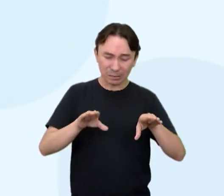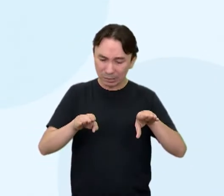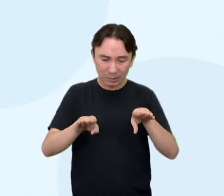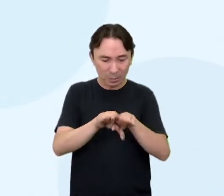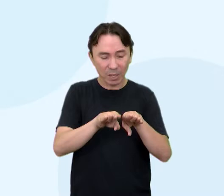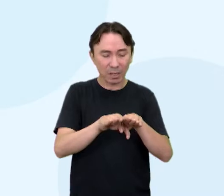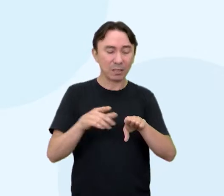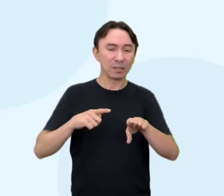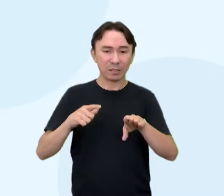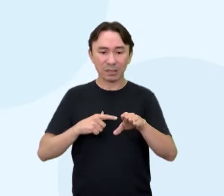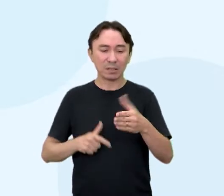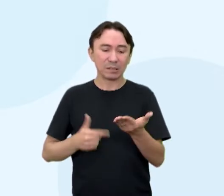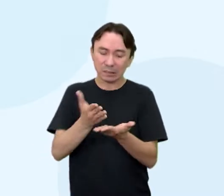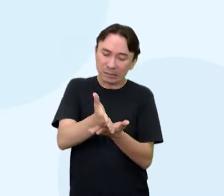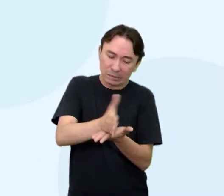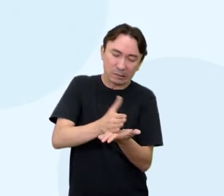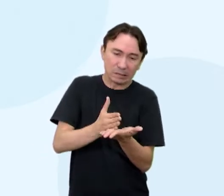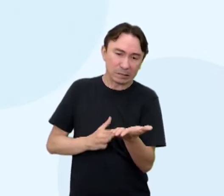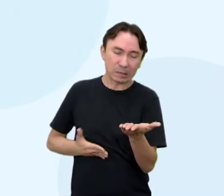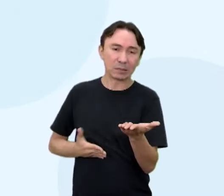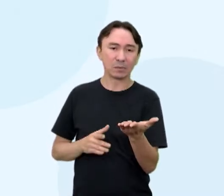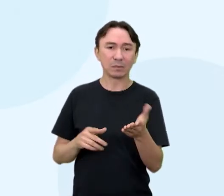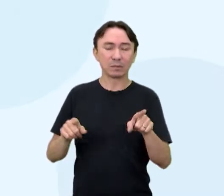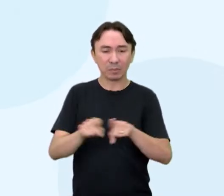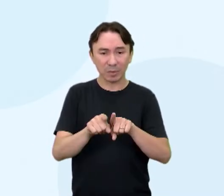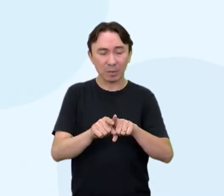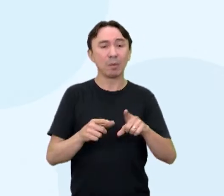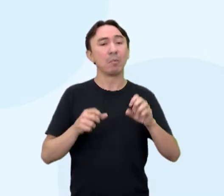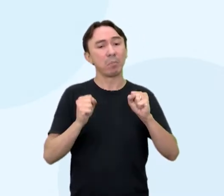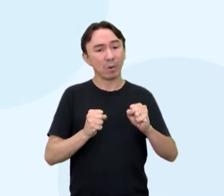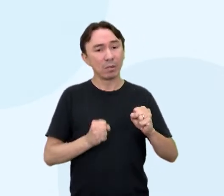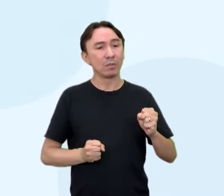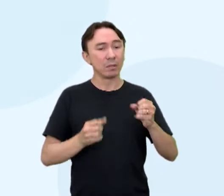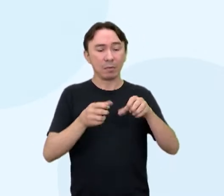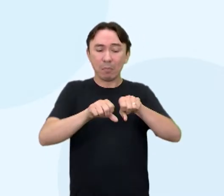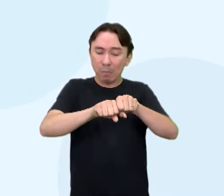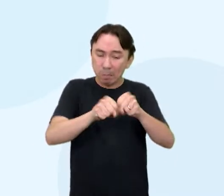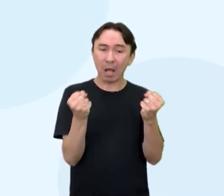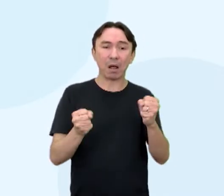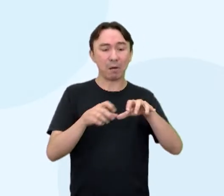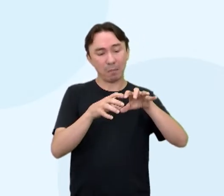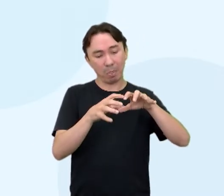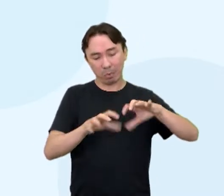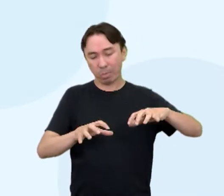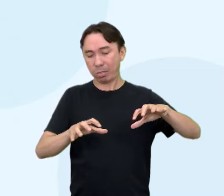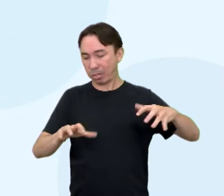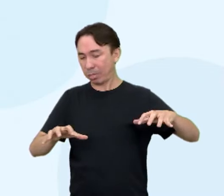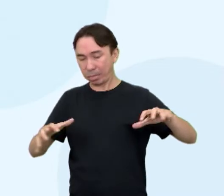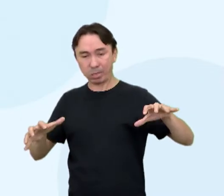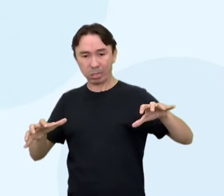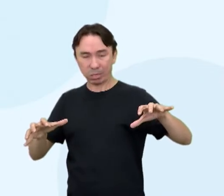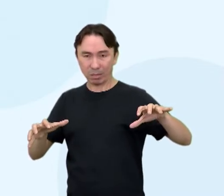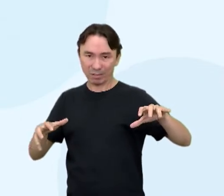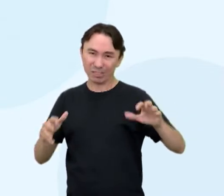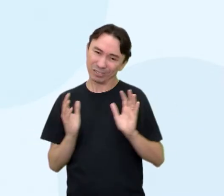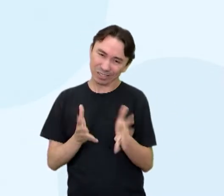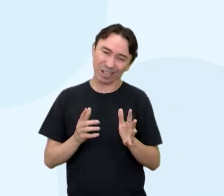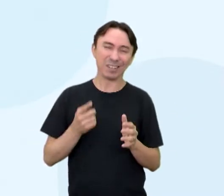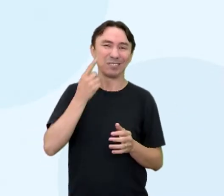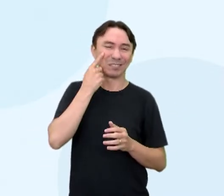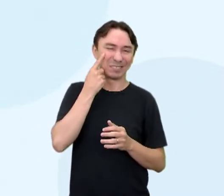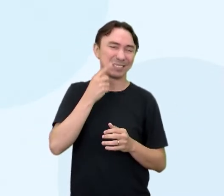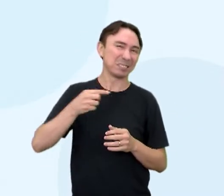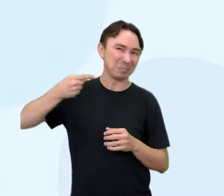né? E pode até se formar em outras placas, como a gente viu aí anteriormente aí no mapa, né, que eu